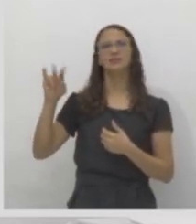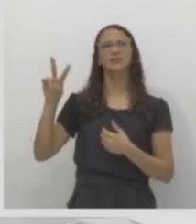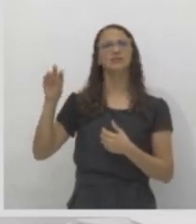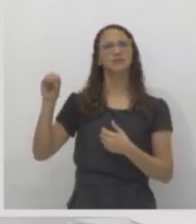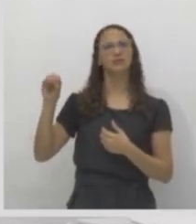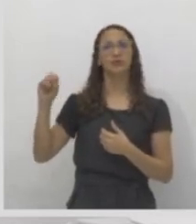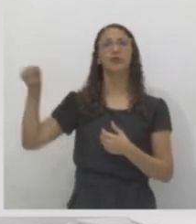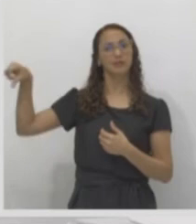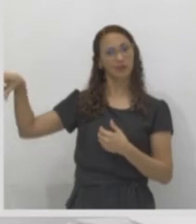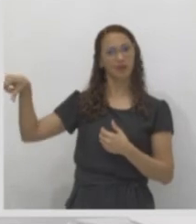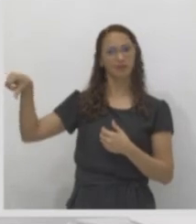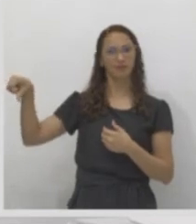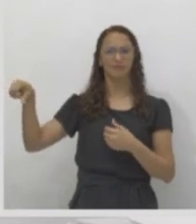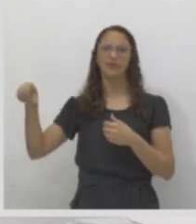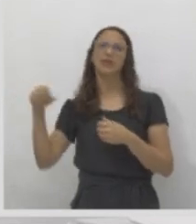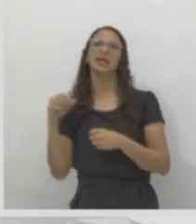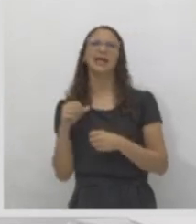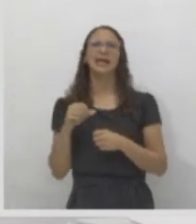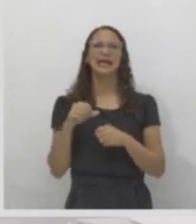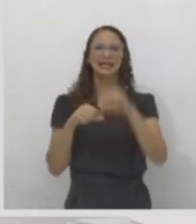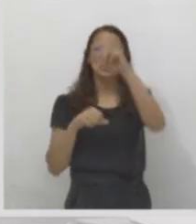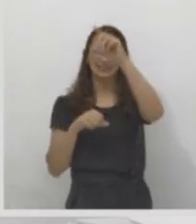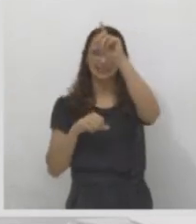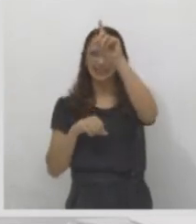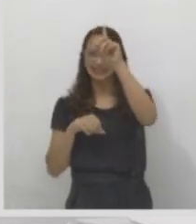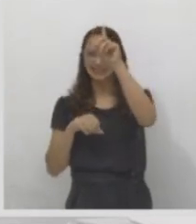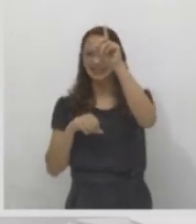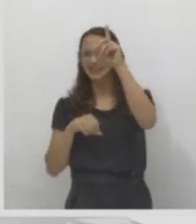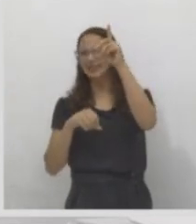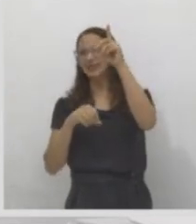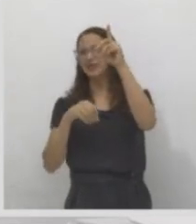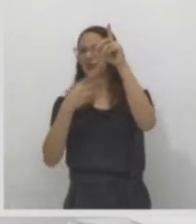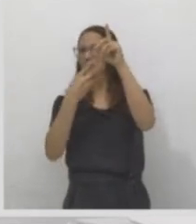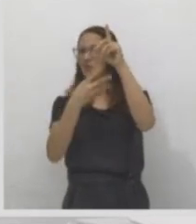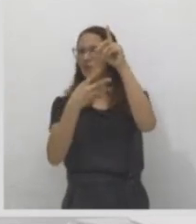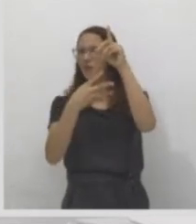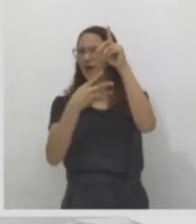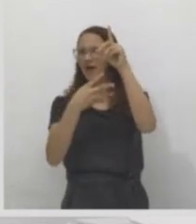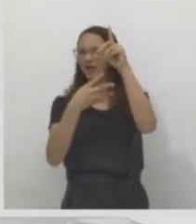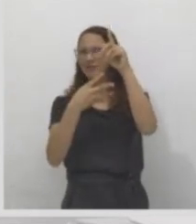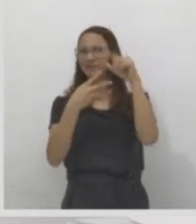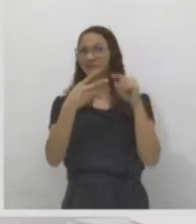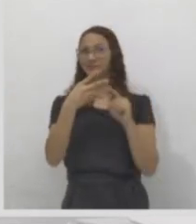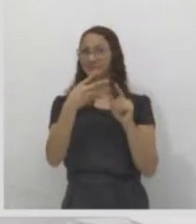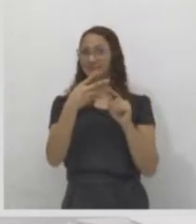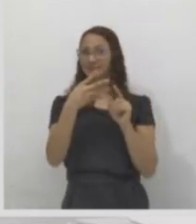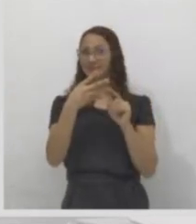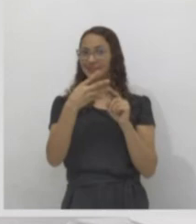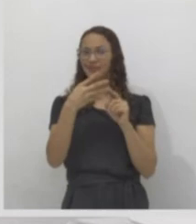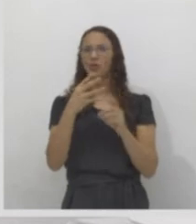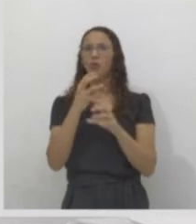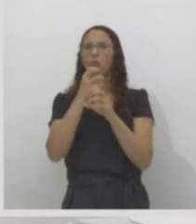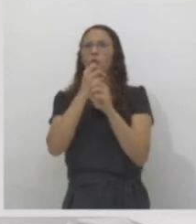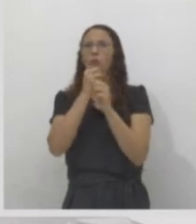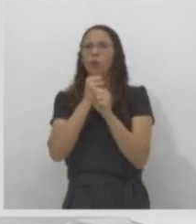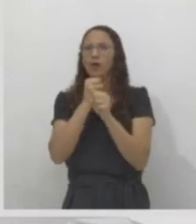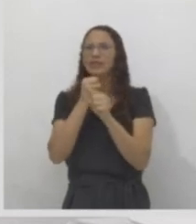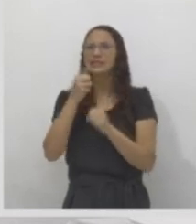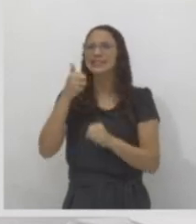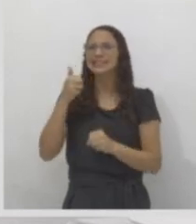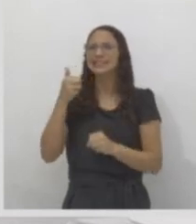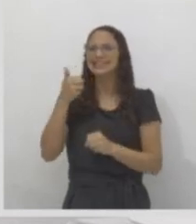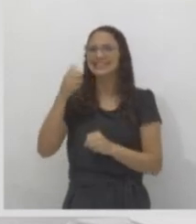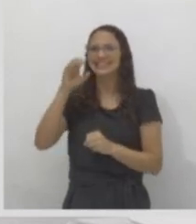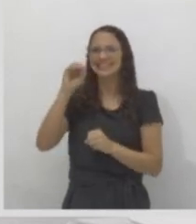o 4. Seu valor relativo equivale exatamente à quantidade de dezenas que ele representa.